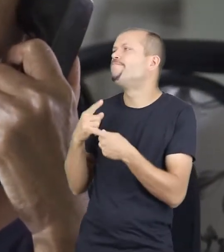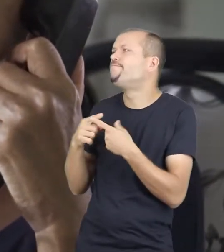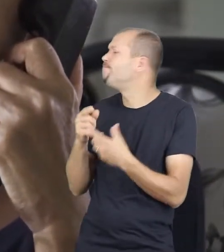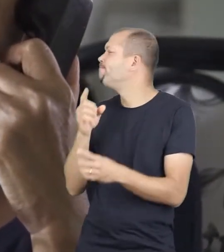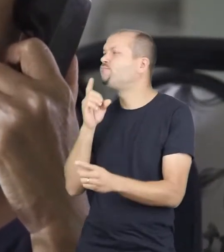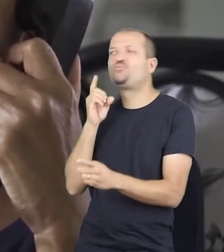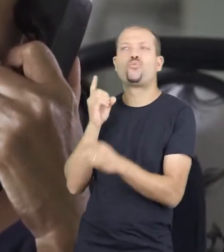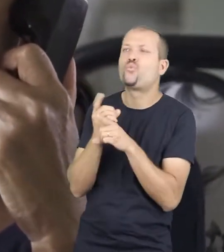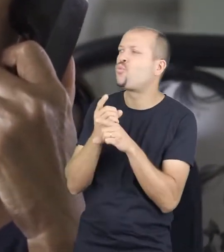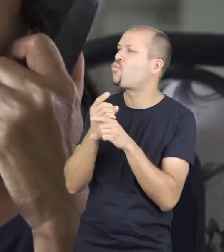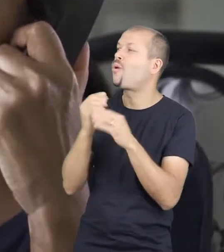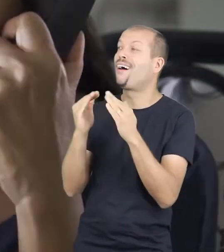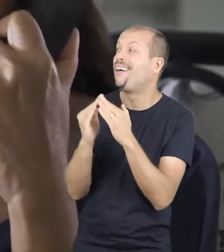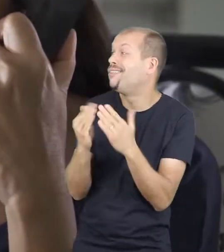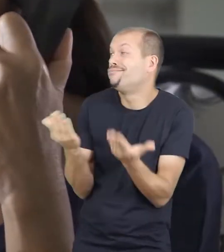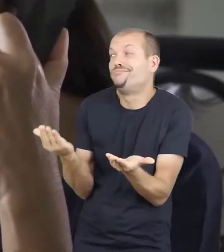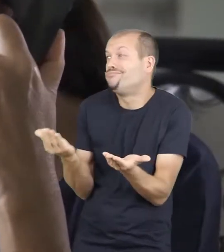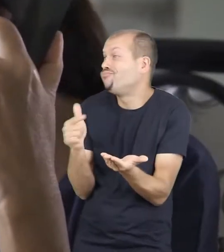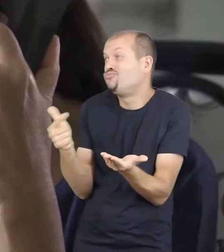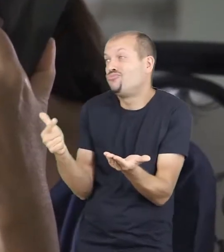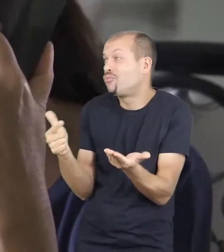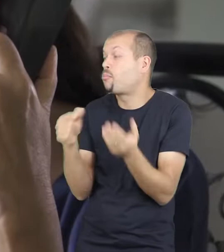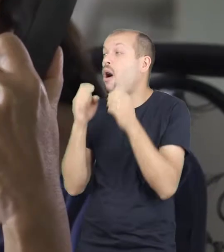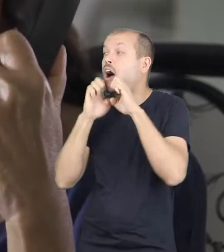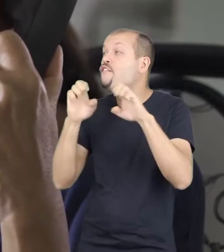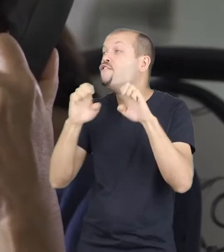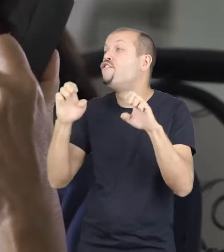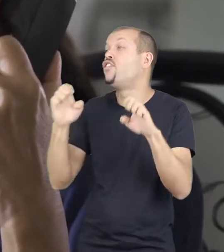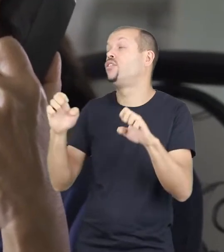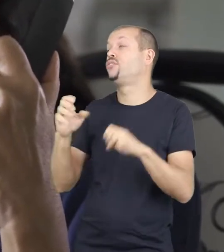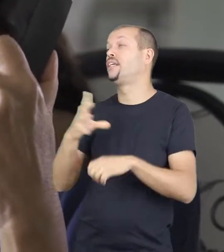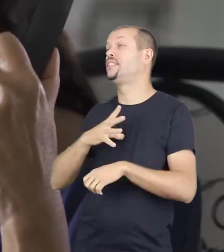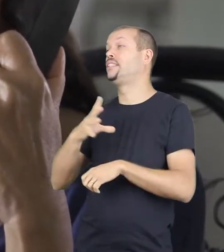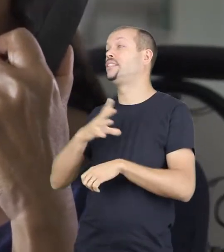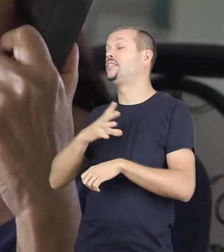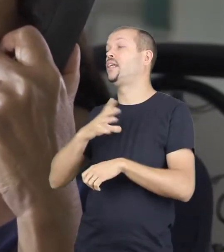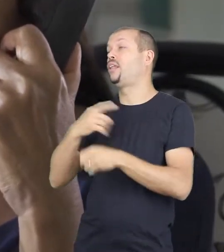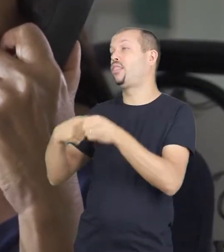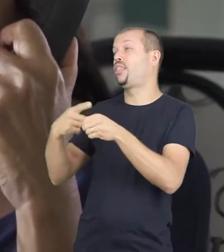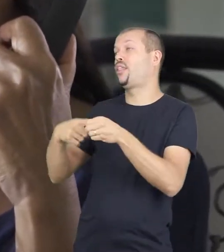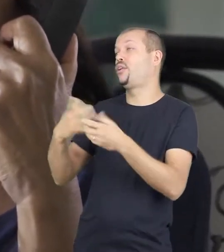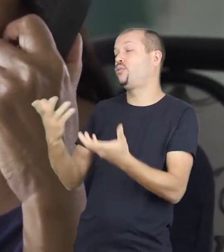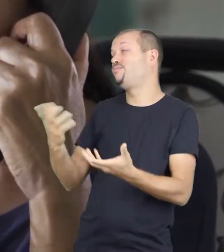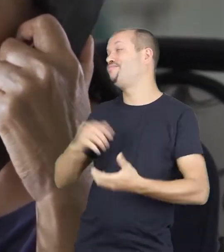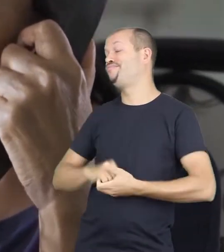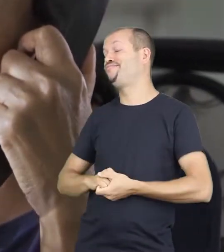estou encontrando uma casa para o evangelismo lá do Maria Auxiliadora.